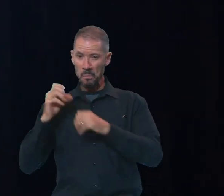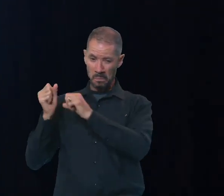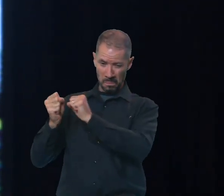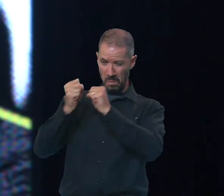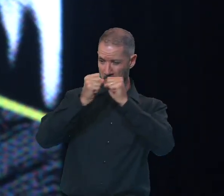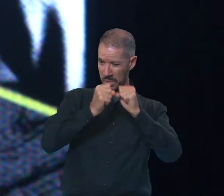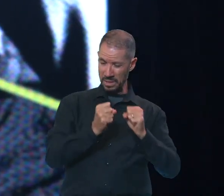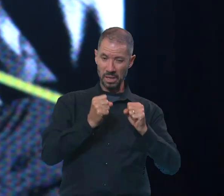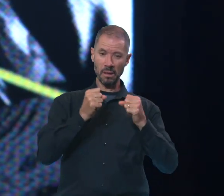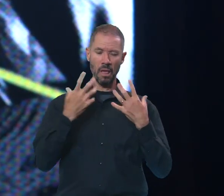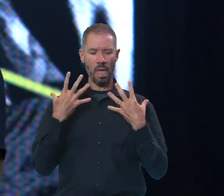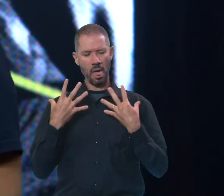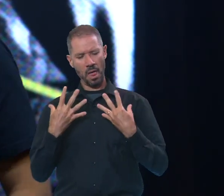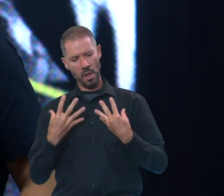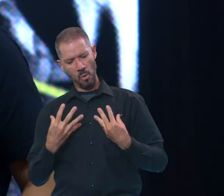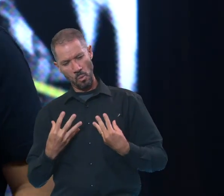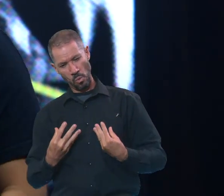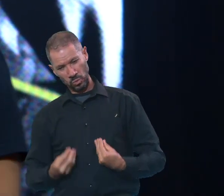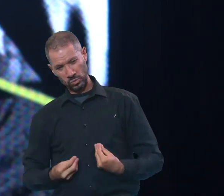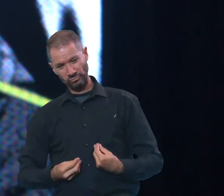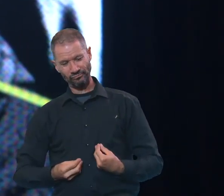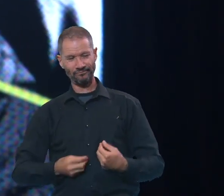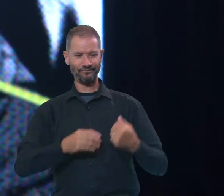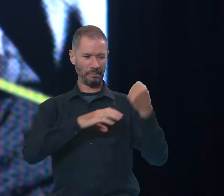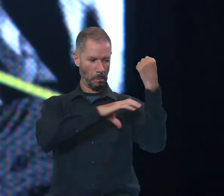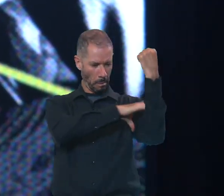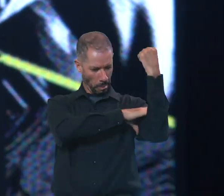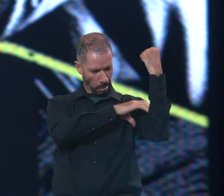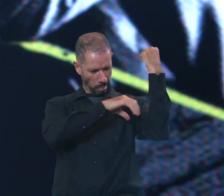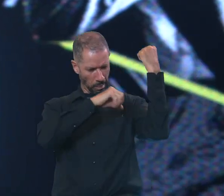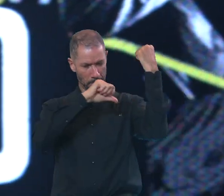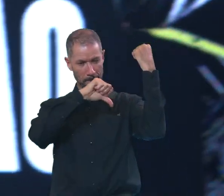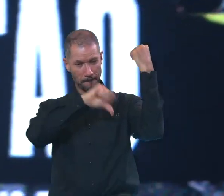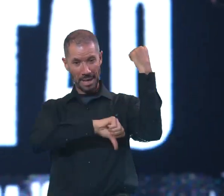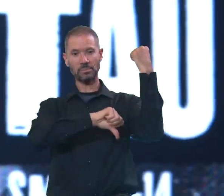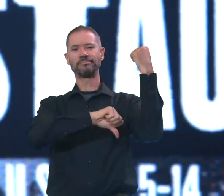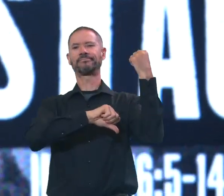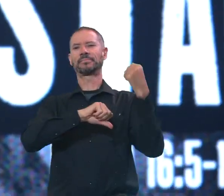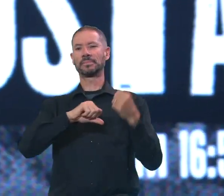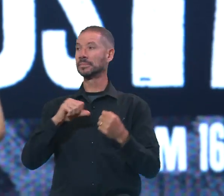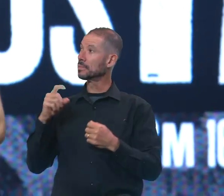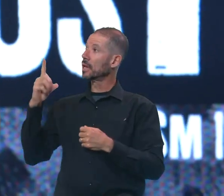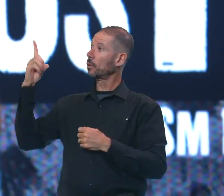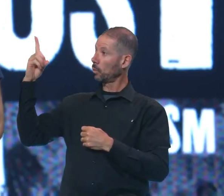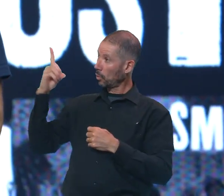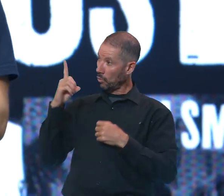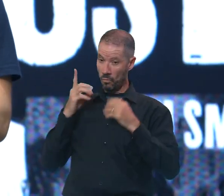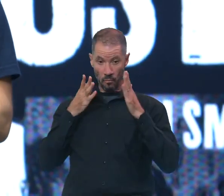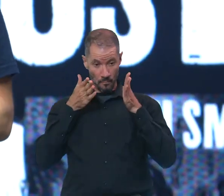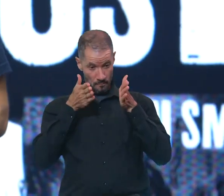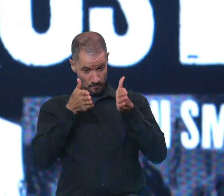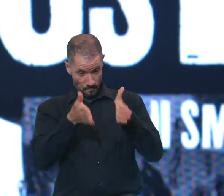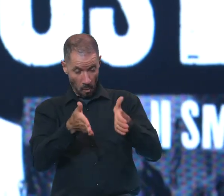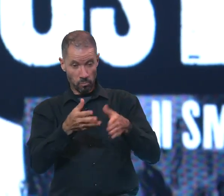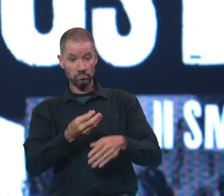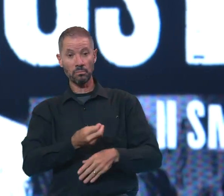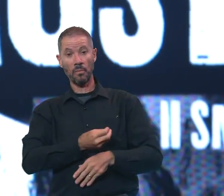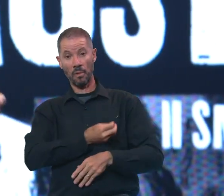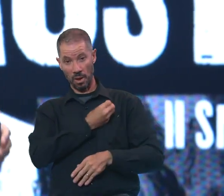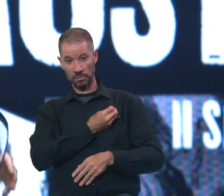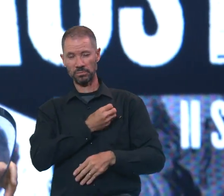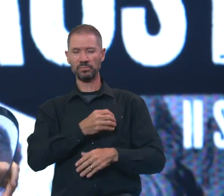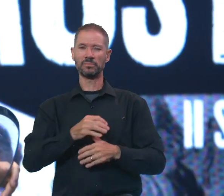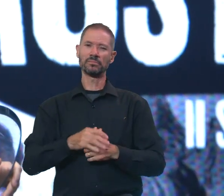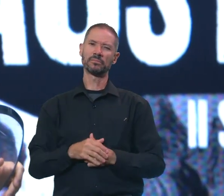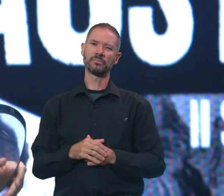de esgotar as nossas forças e tirar o foco daquilo que Deus quer fazer também através das nossas vidas.